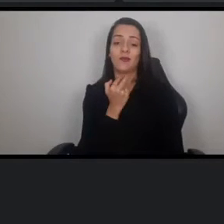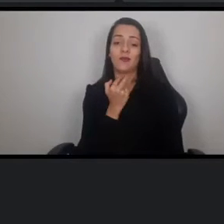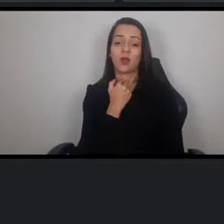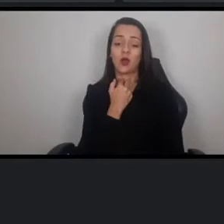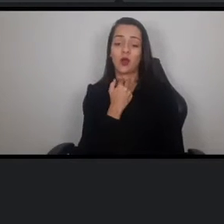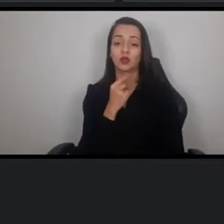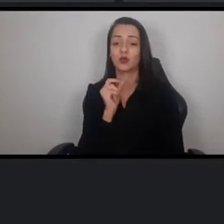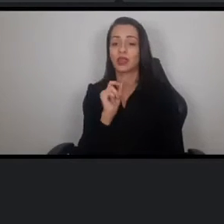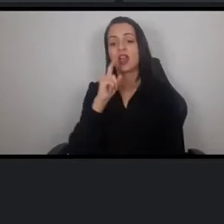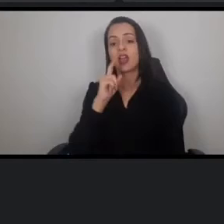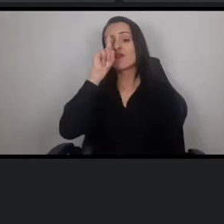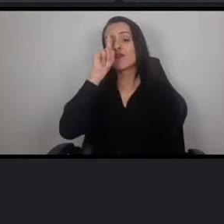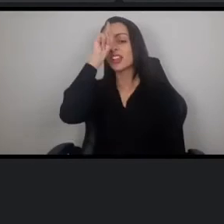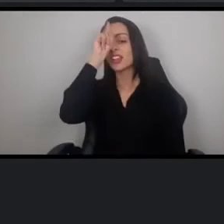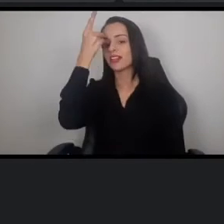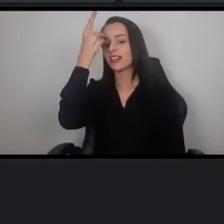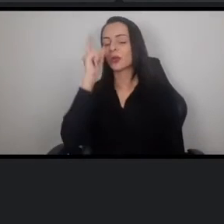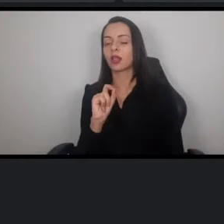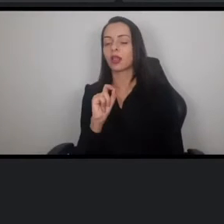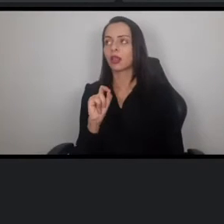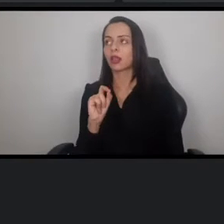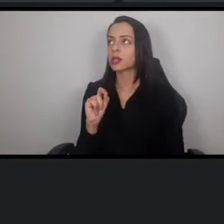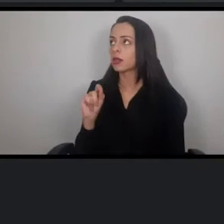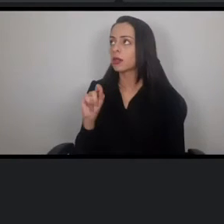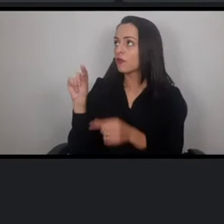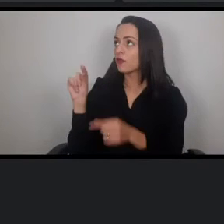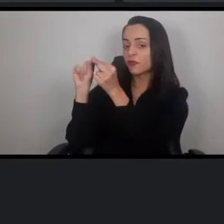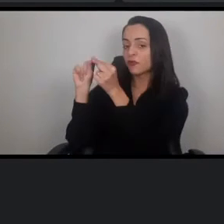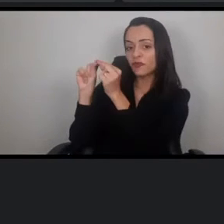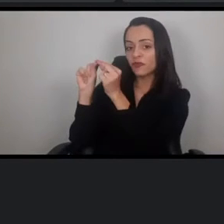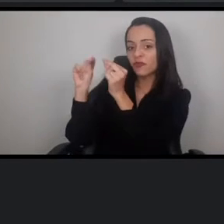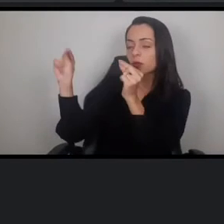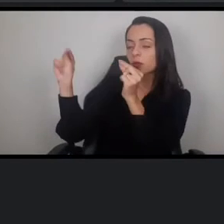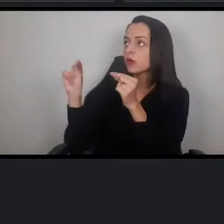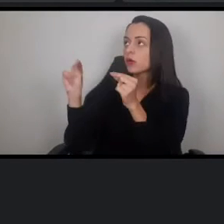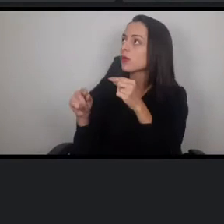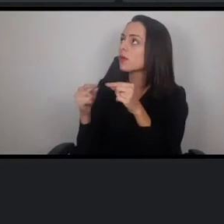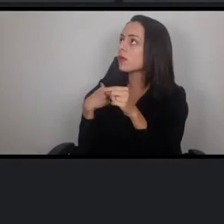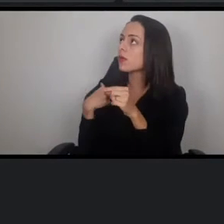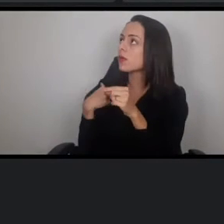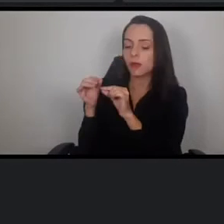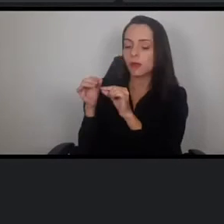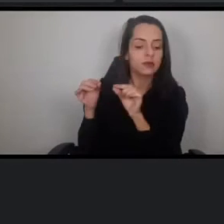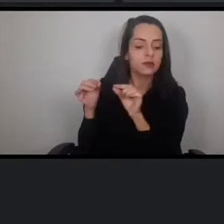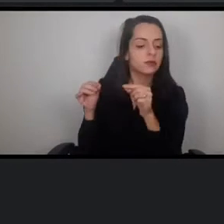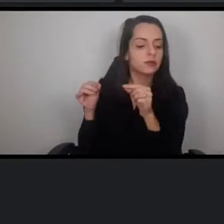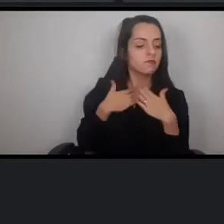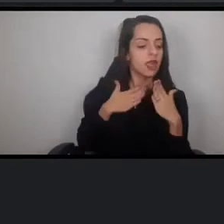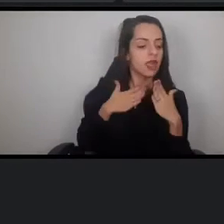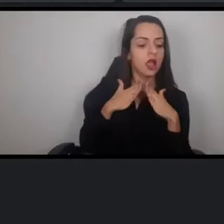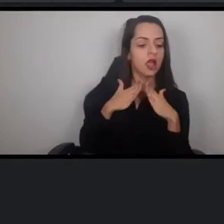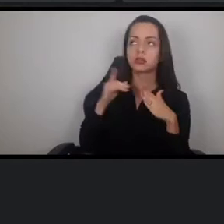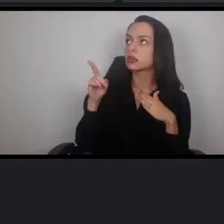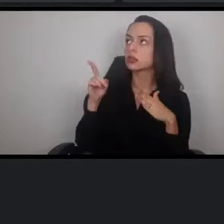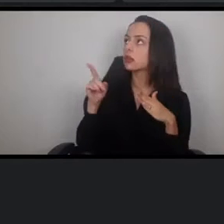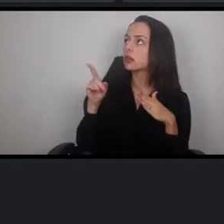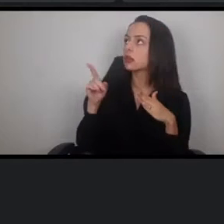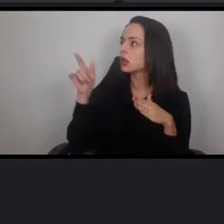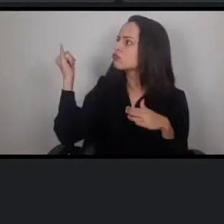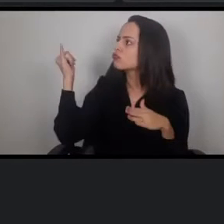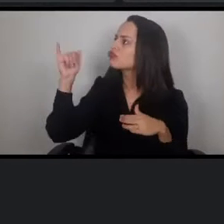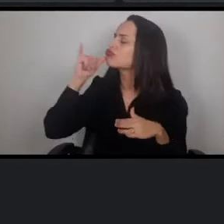famoso gato. Primeiramente, por ser um crime, no caso vai ser furto, não deve se